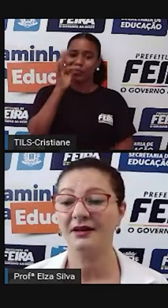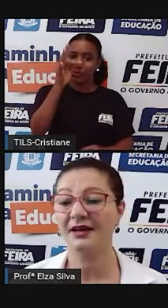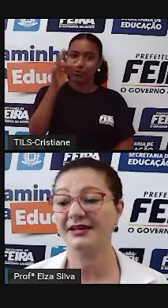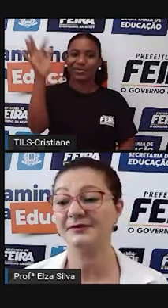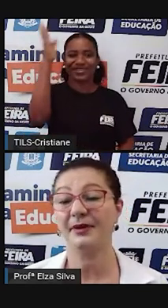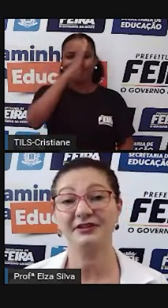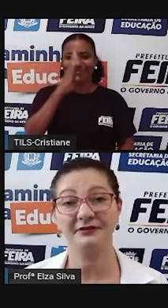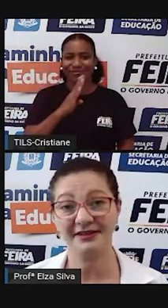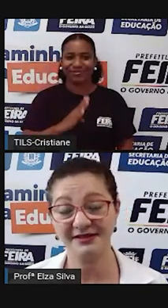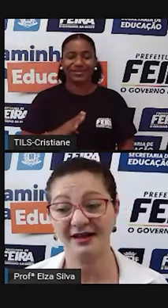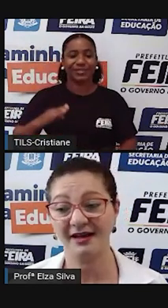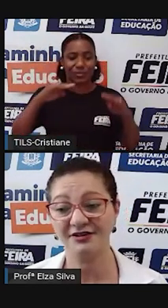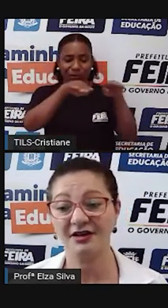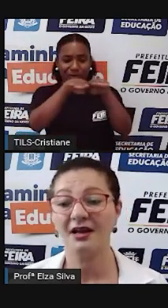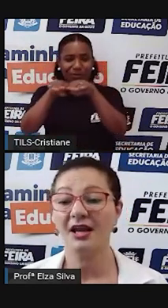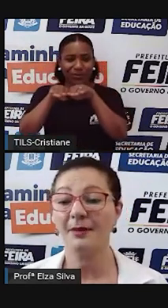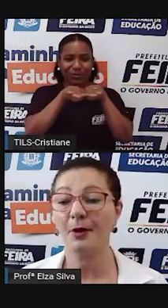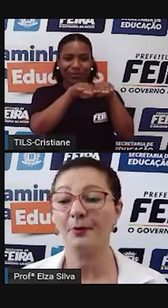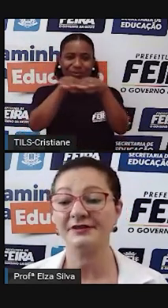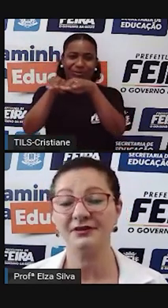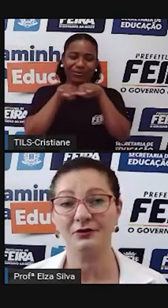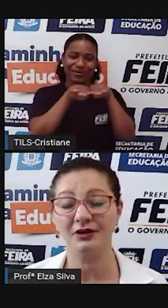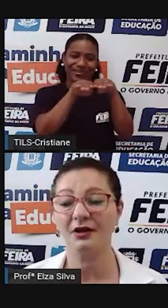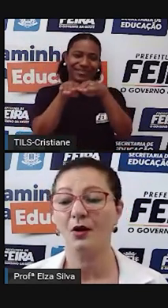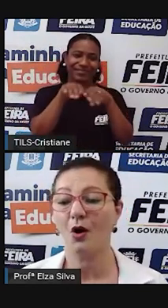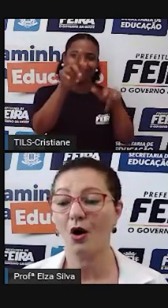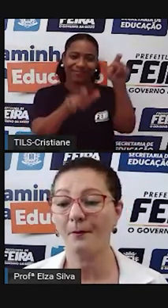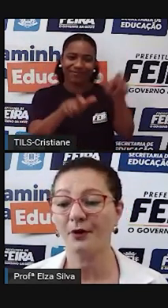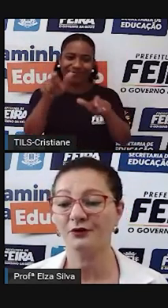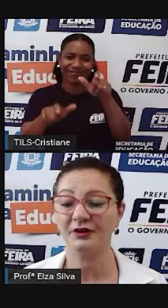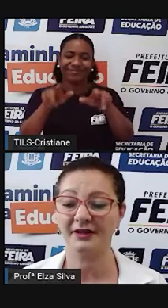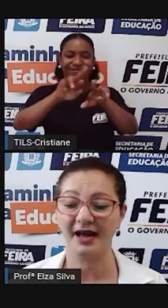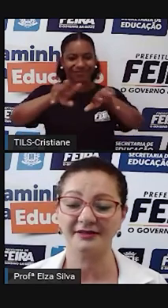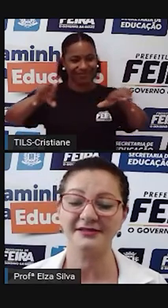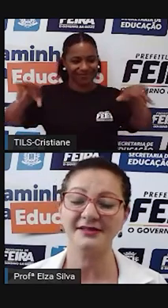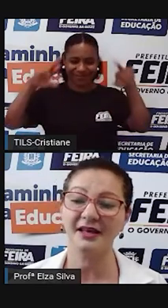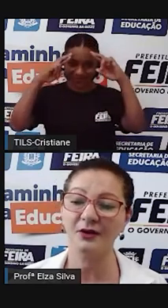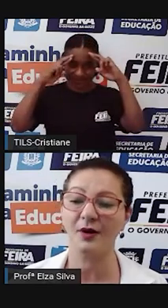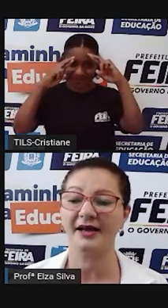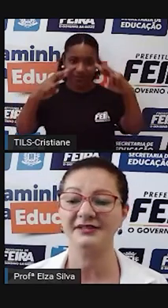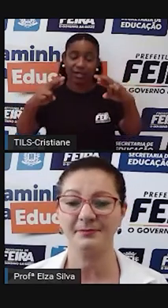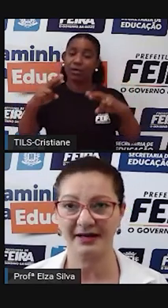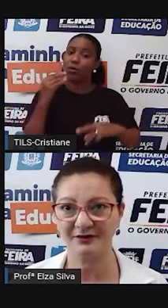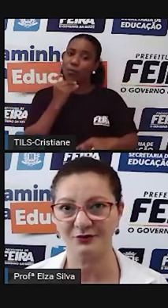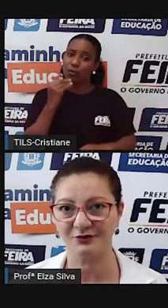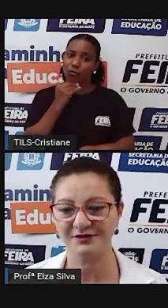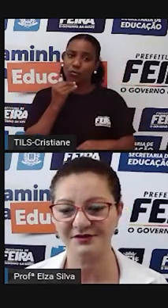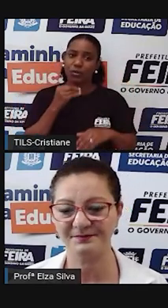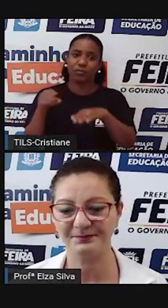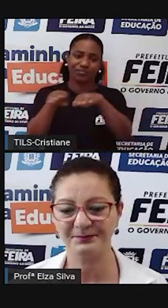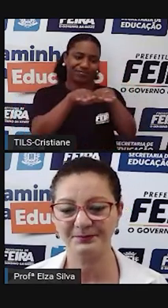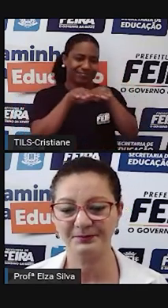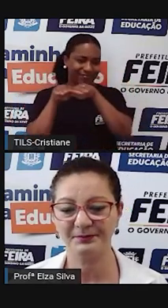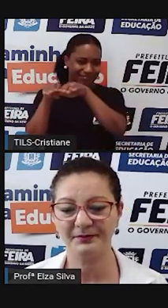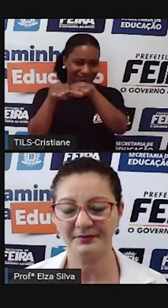Brasil que respeite a diversidade e proporcione oportunidades iguais para